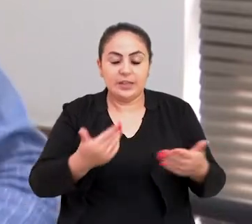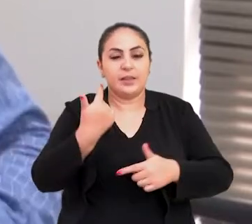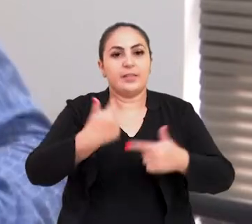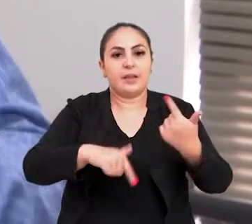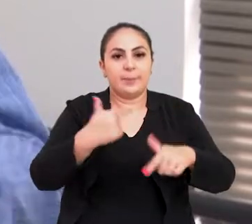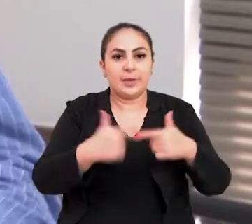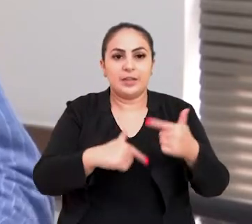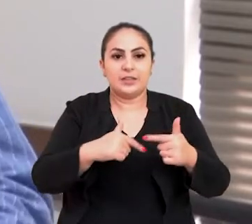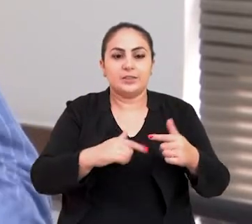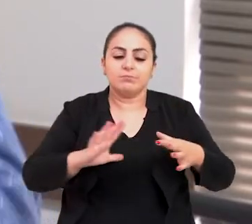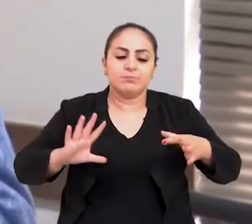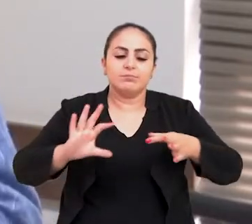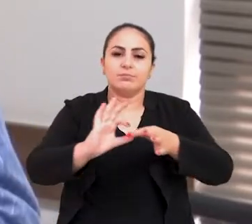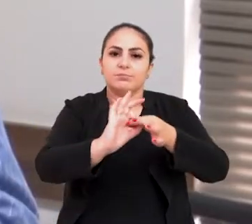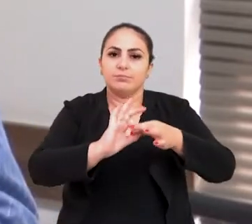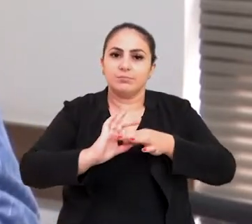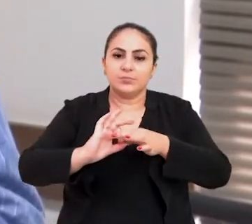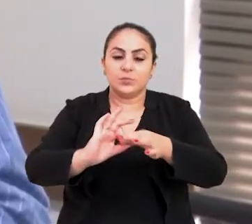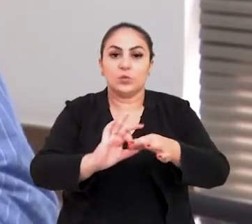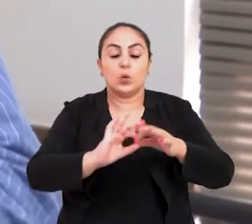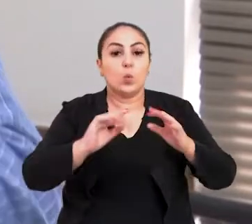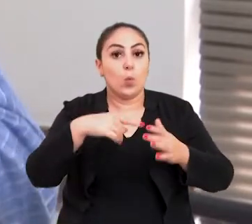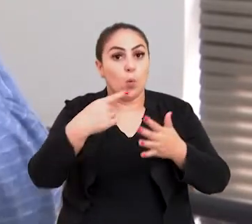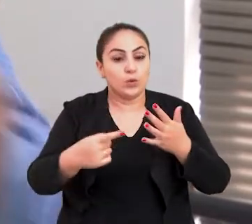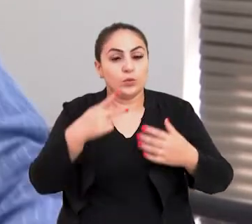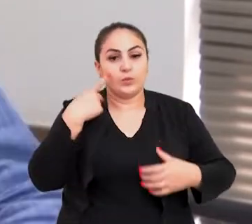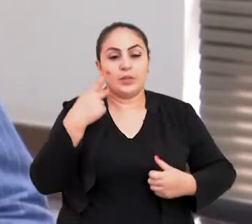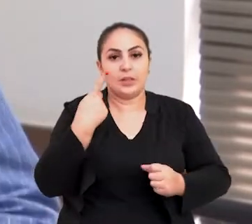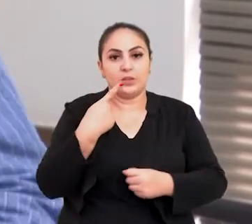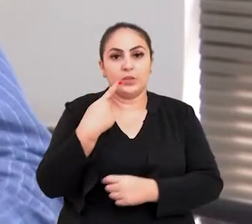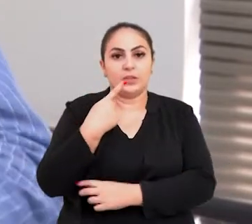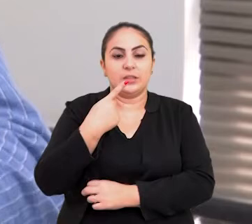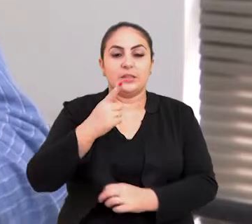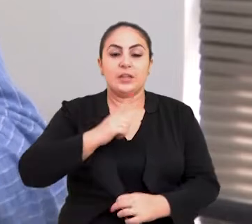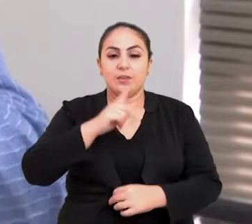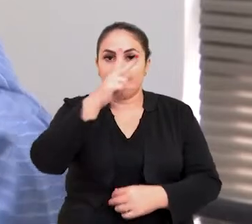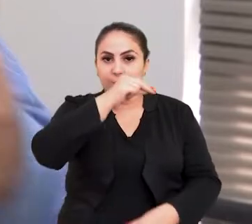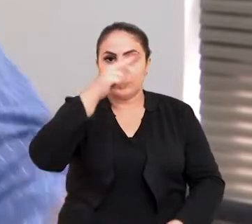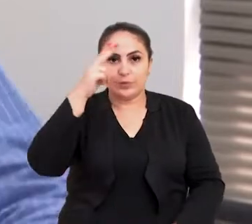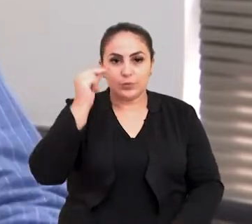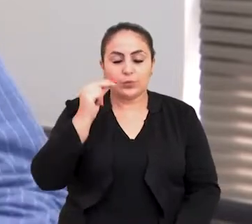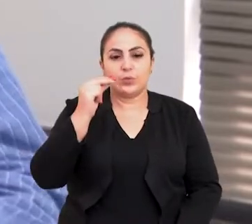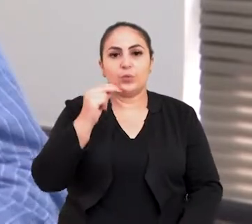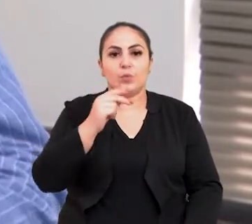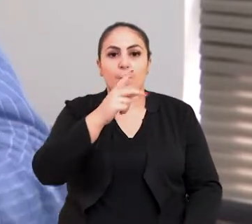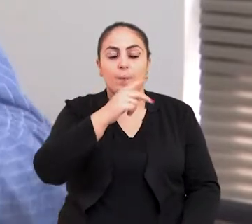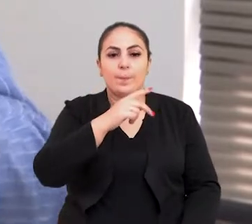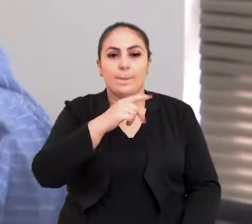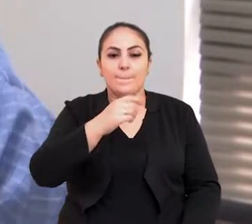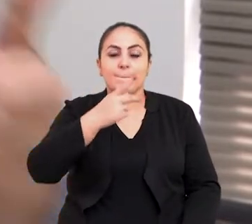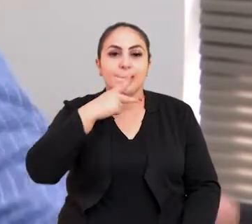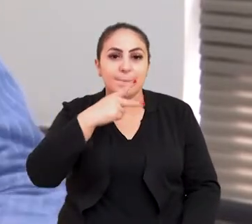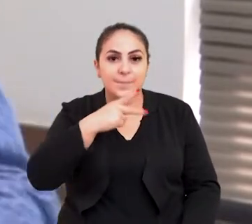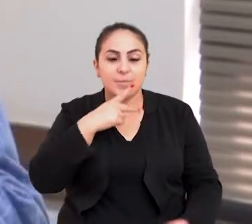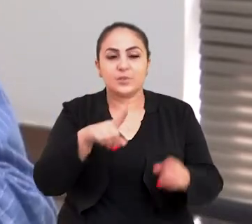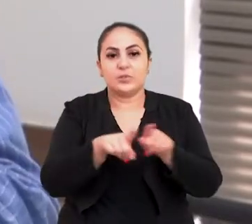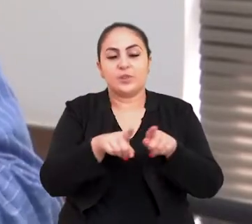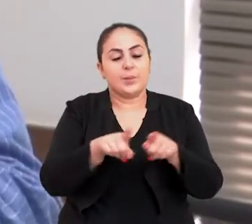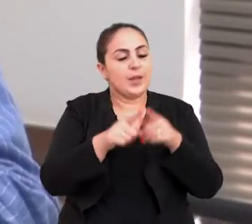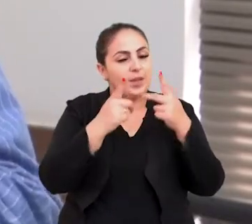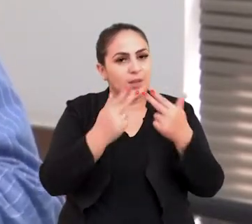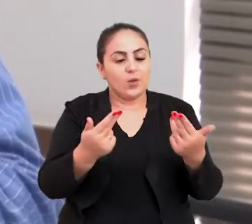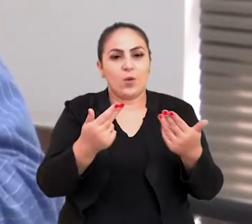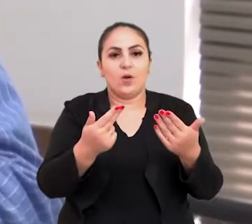aqui trabalhando em consonância com os demais vereadores, com a prefeitura, com o prefeito Pedro